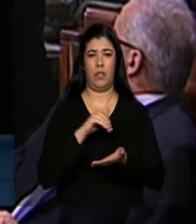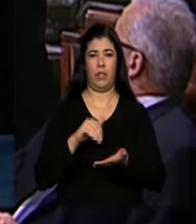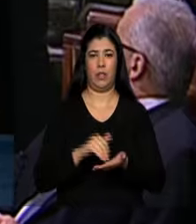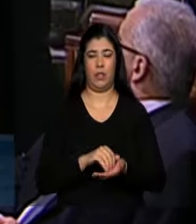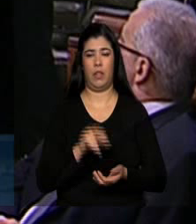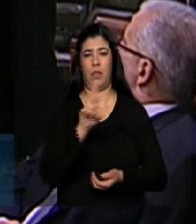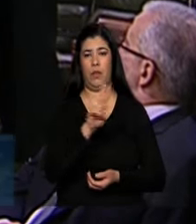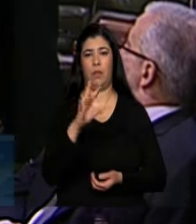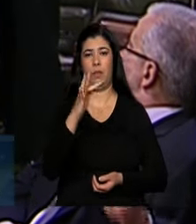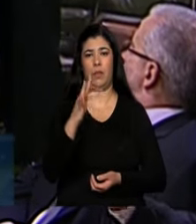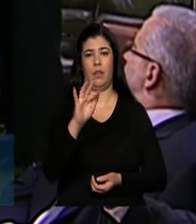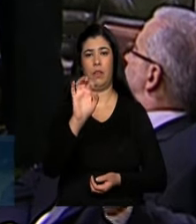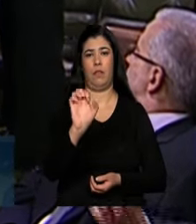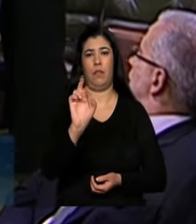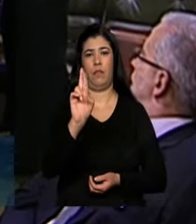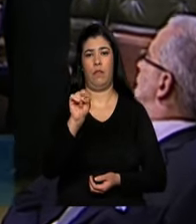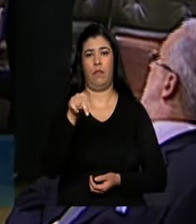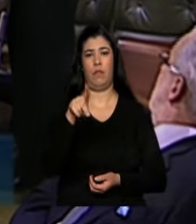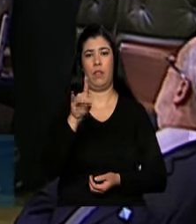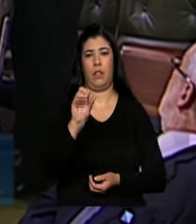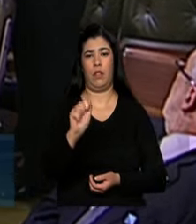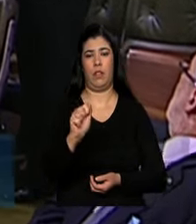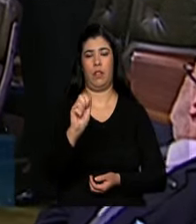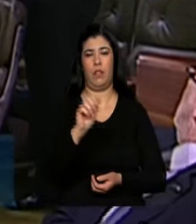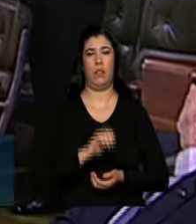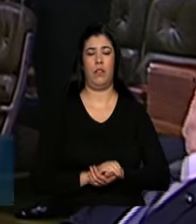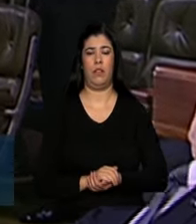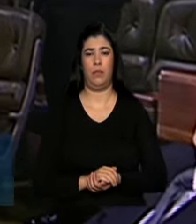secretária Fernanda Carvalho Dalpiaz,